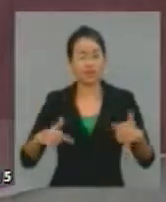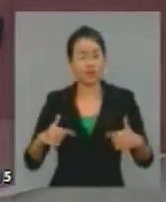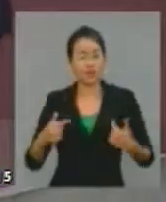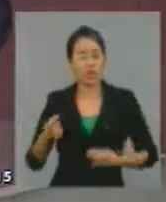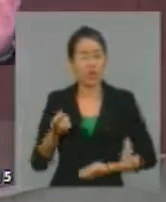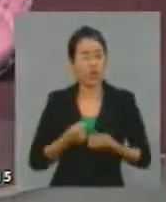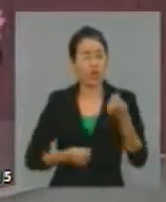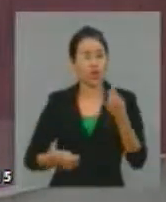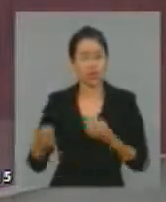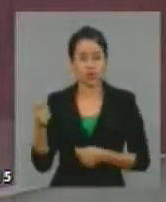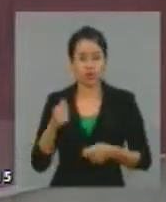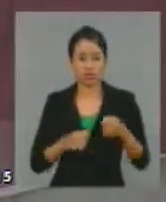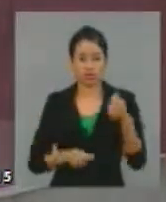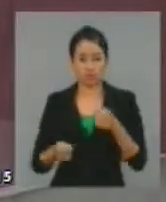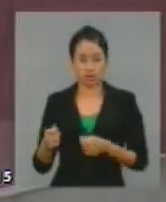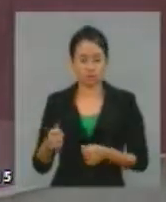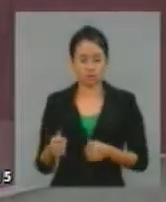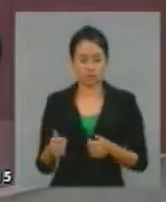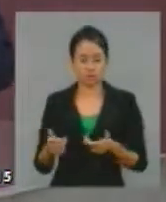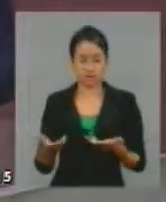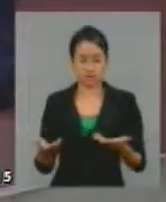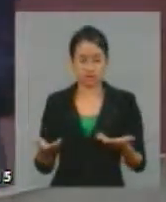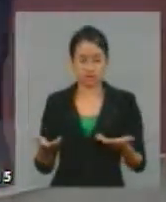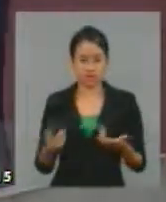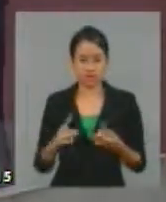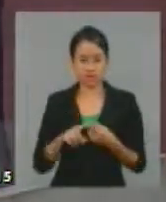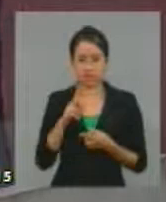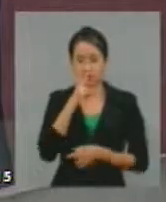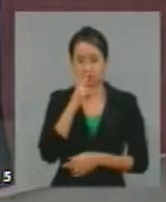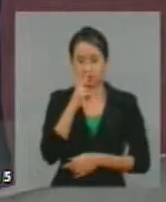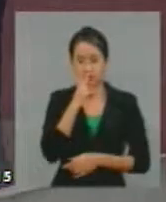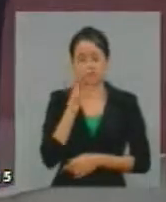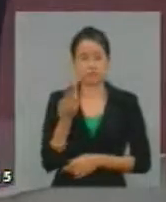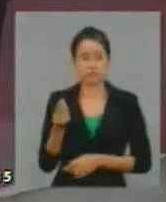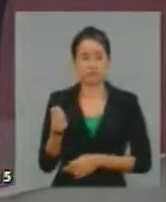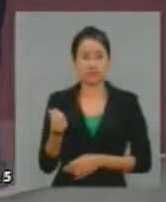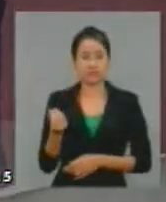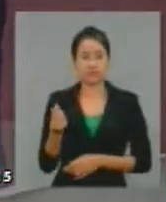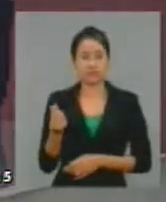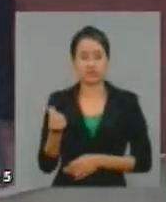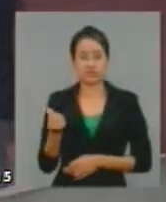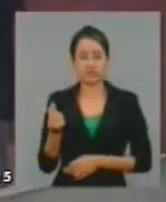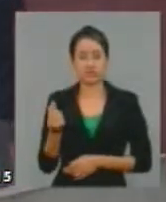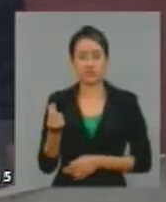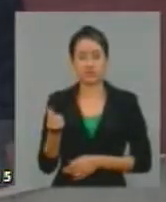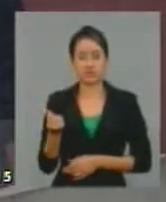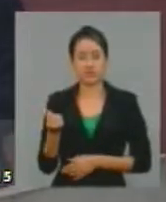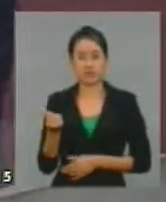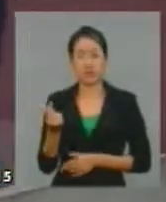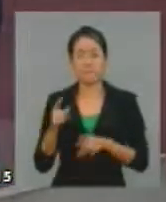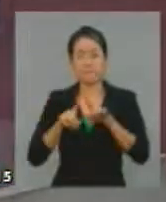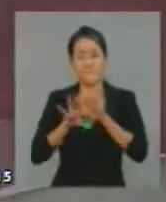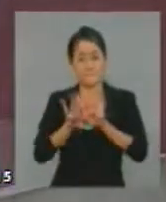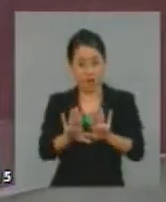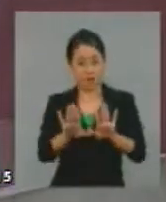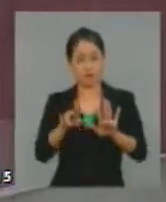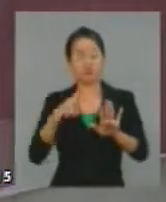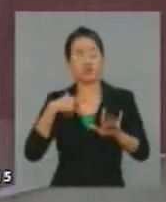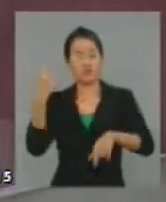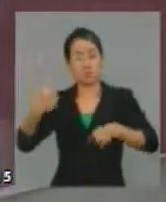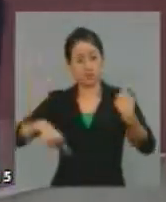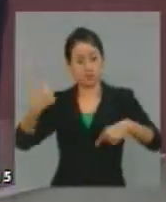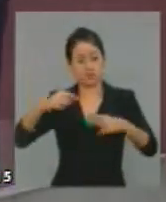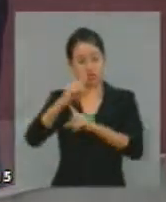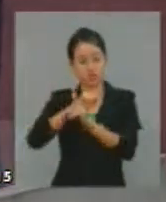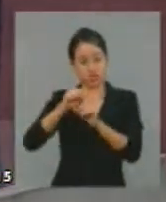economia que inclua, para além do mercado de consumo de massa, mas, sobretudo, nas políticas